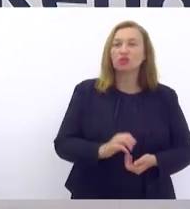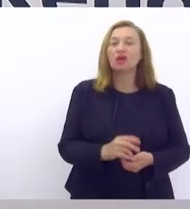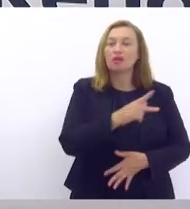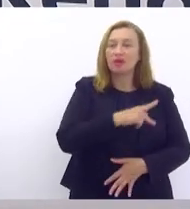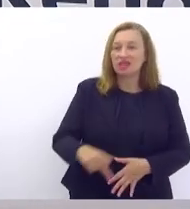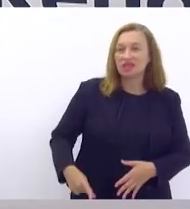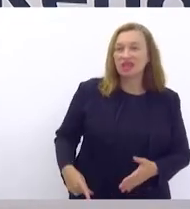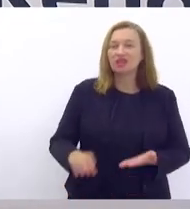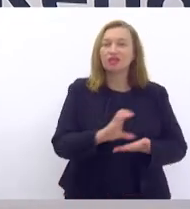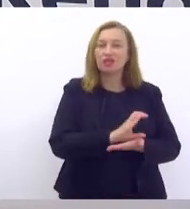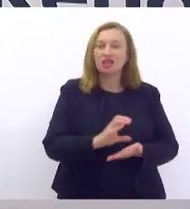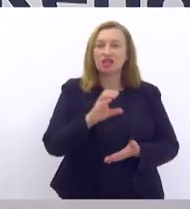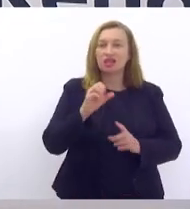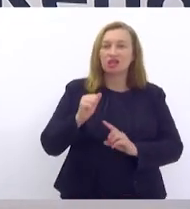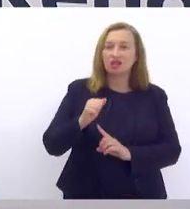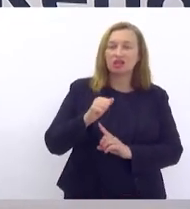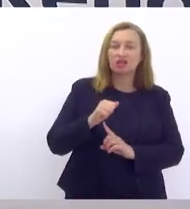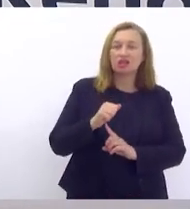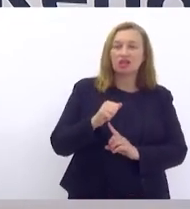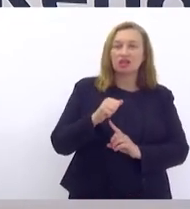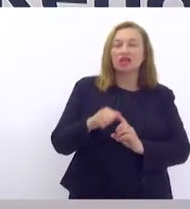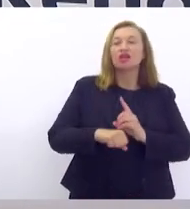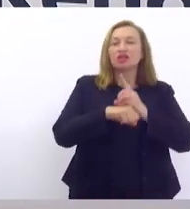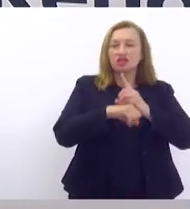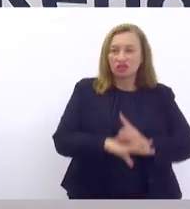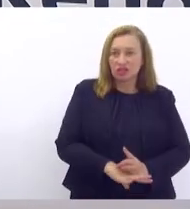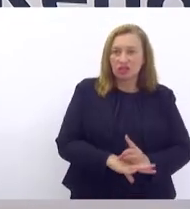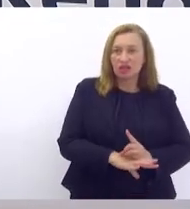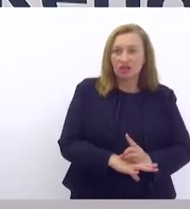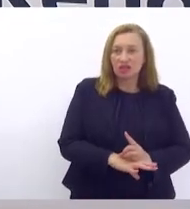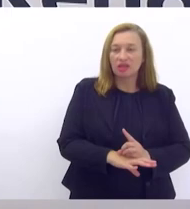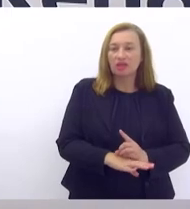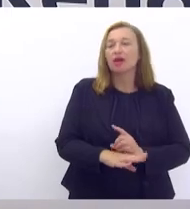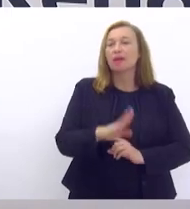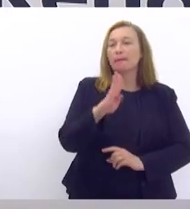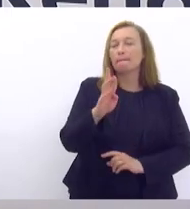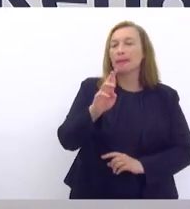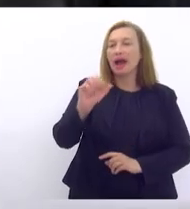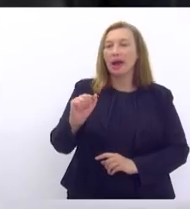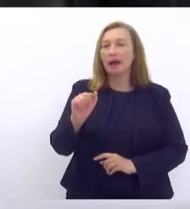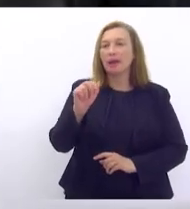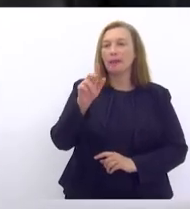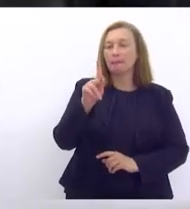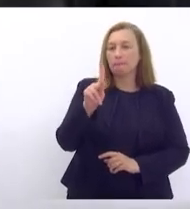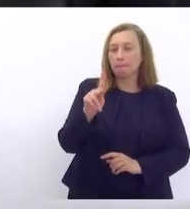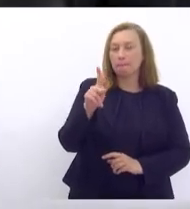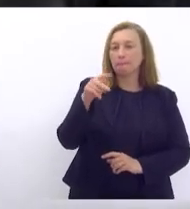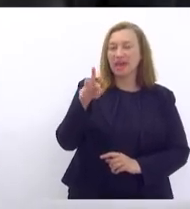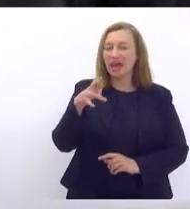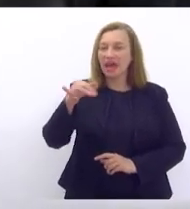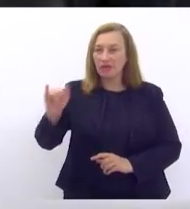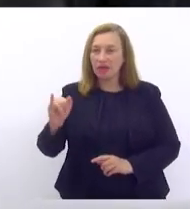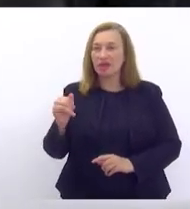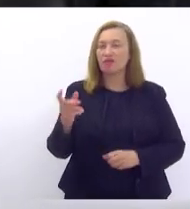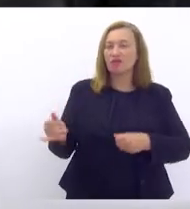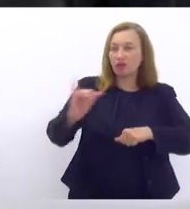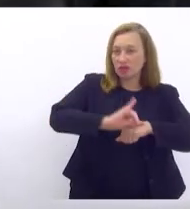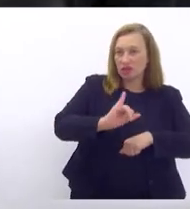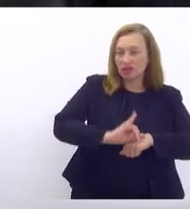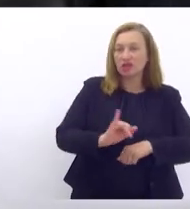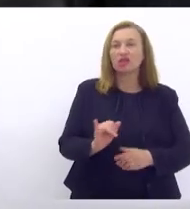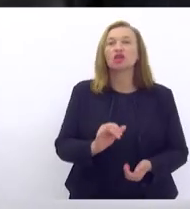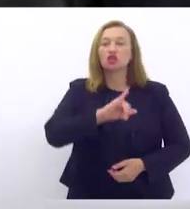do Conselho Arquidiocesano de Barra do Piraí, Volta Redonda. A Juliana de Almeida Aleixo, presidente do